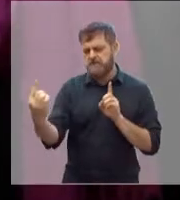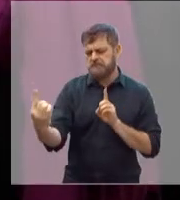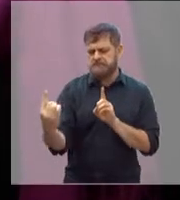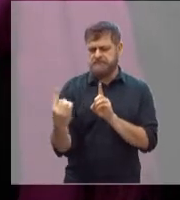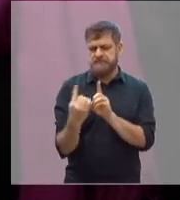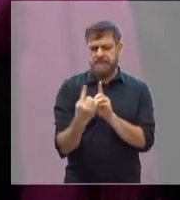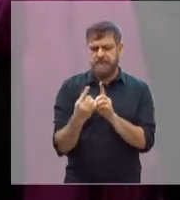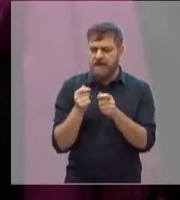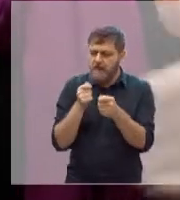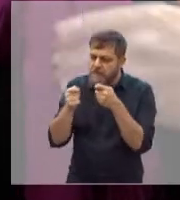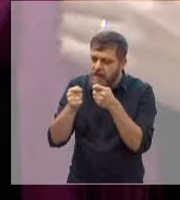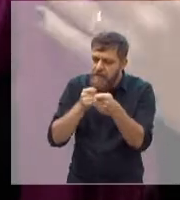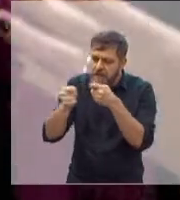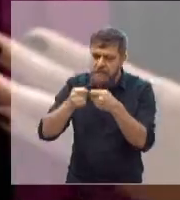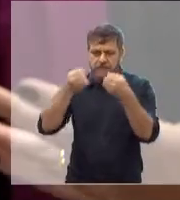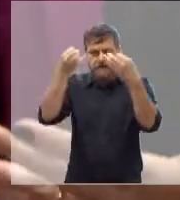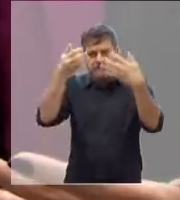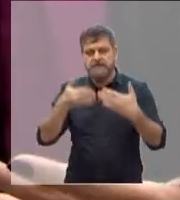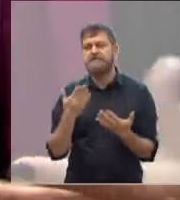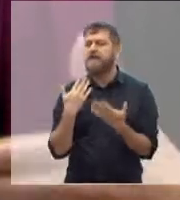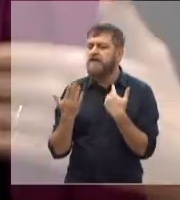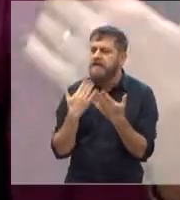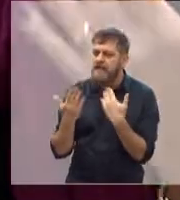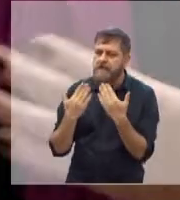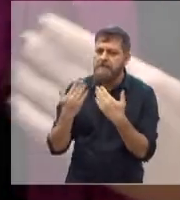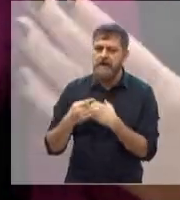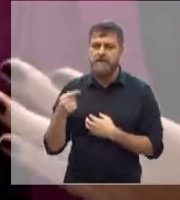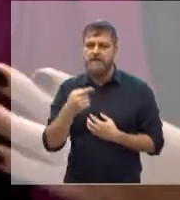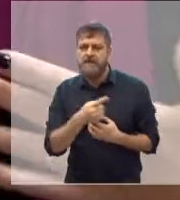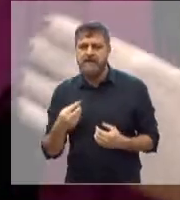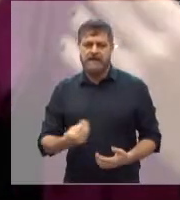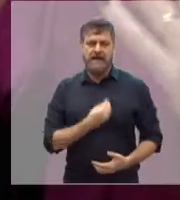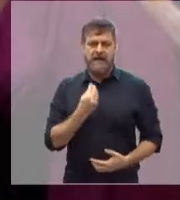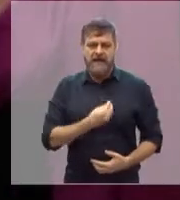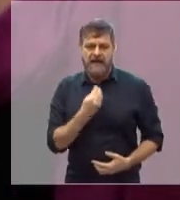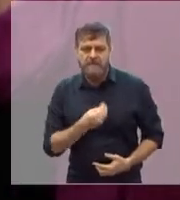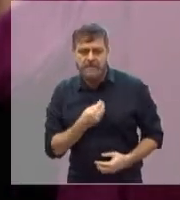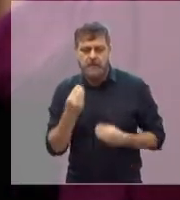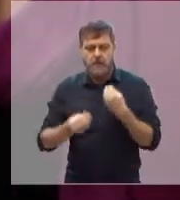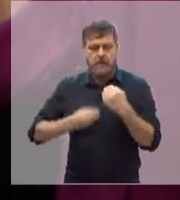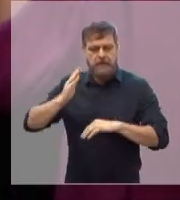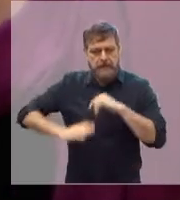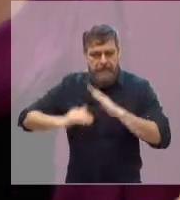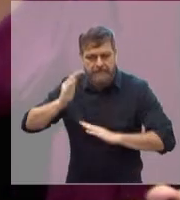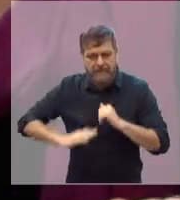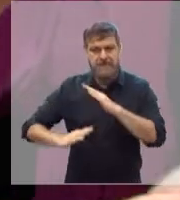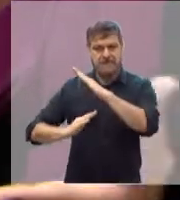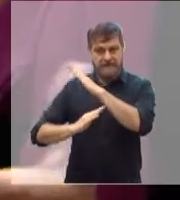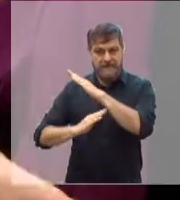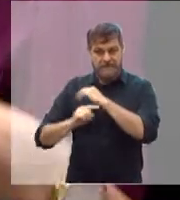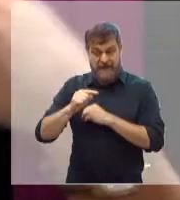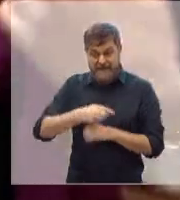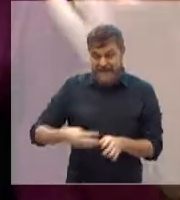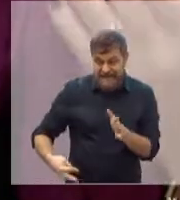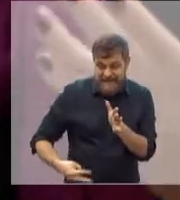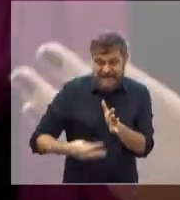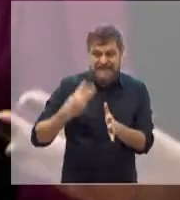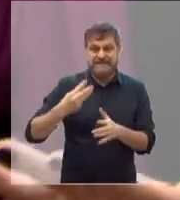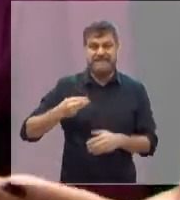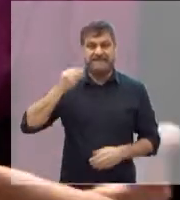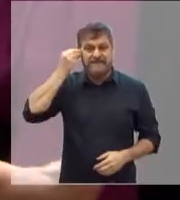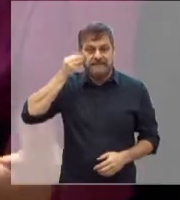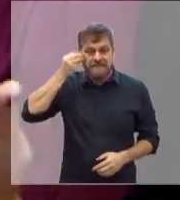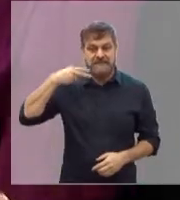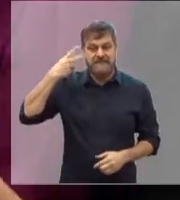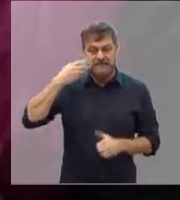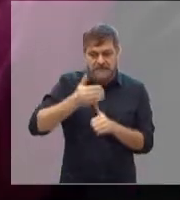as portas do gabinete para receber a nossa equipe e bater aquele papo, contar um pouquinho sobre a vida legislativa dele, ele que está no